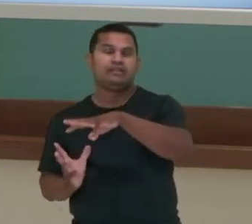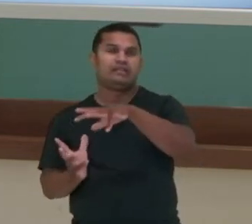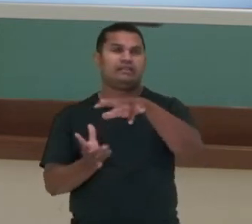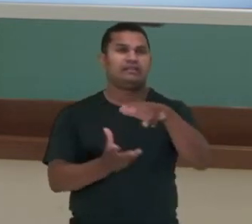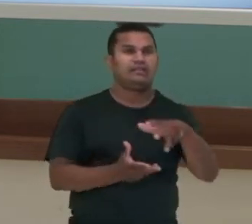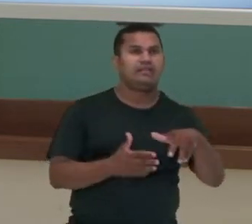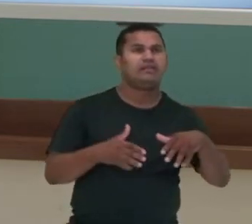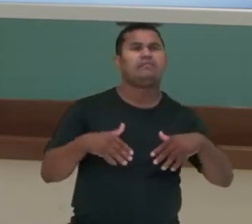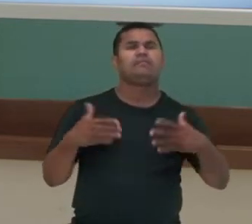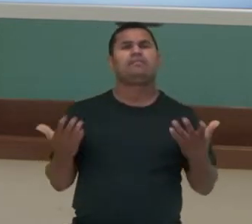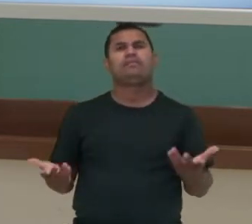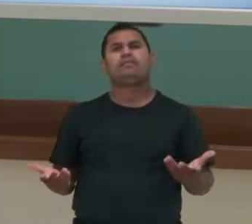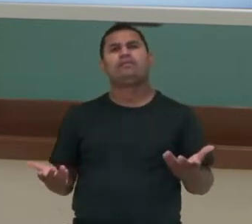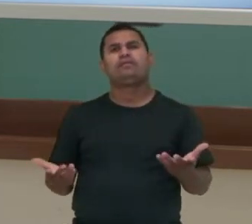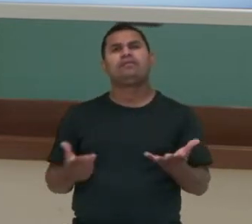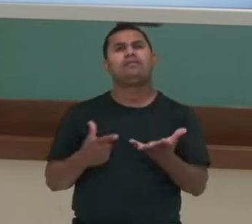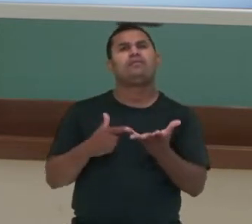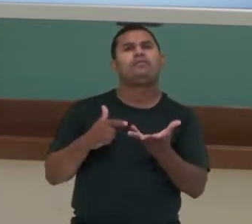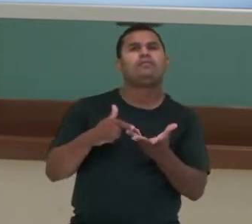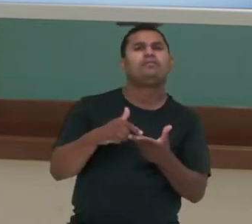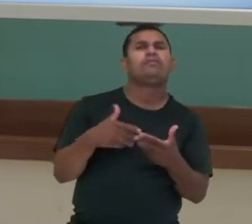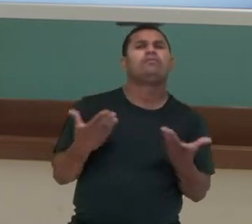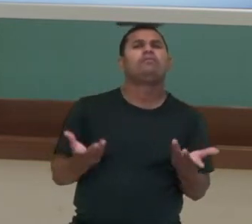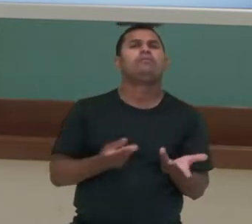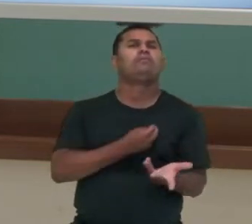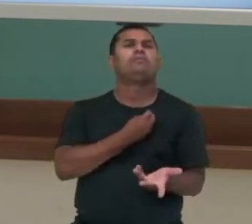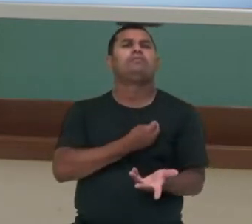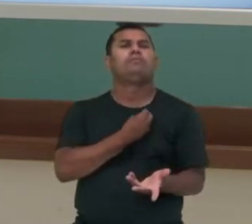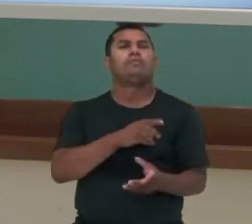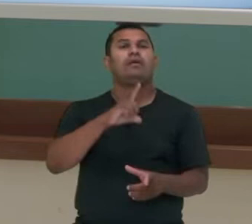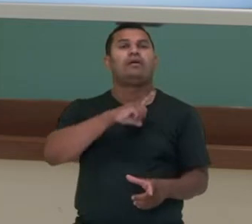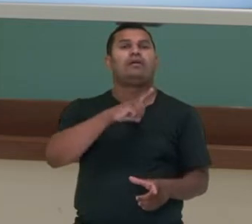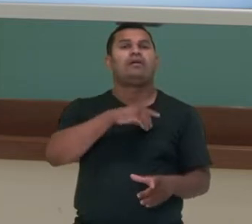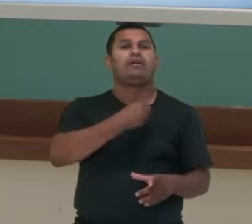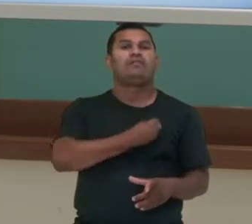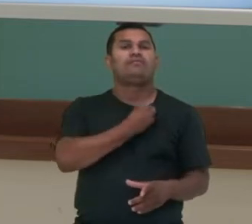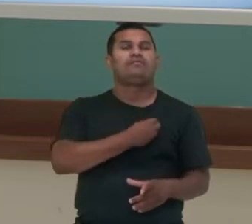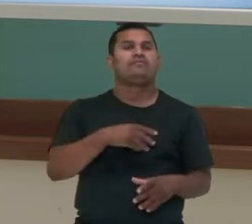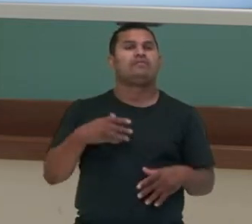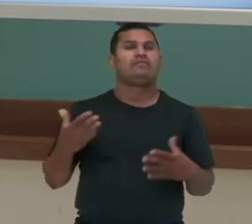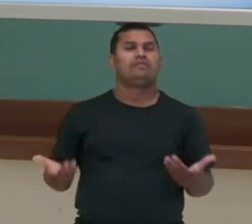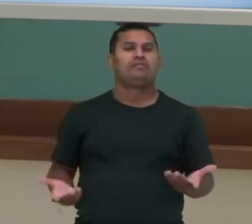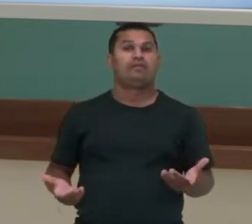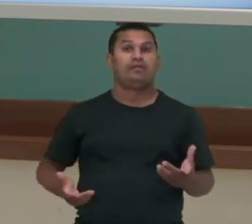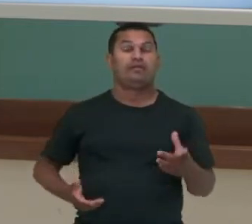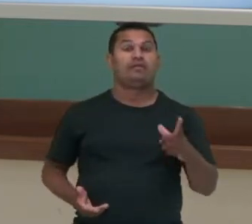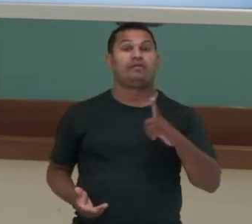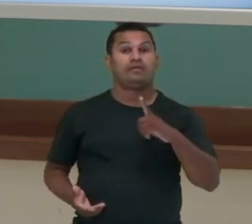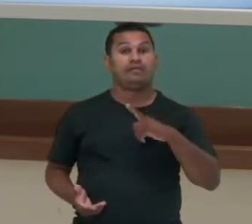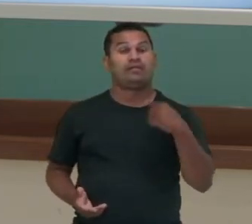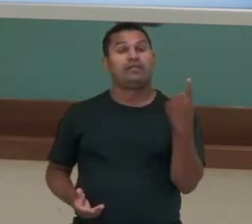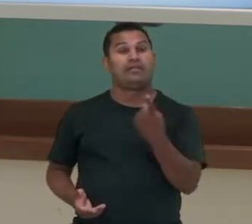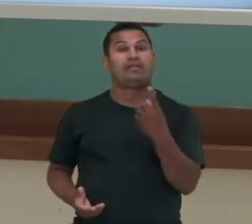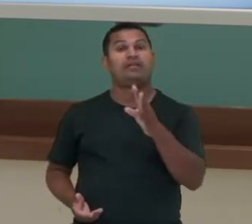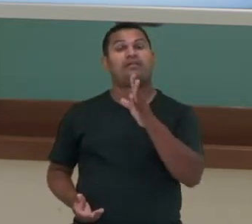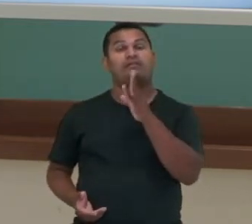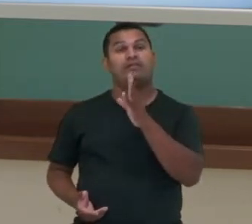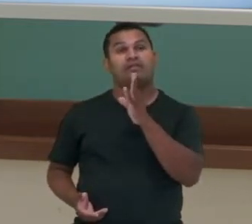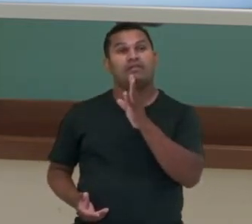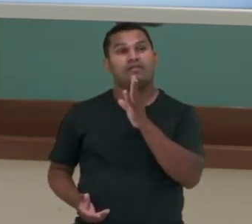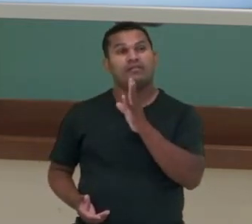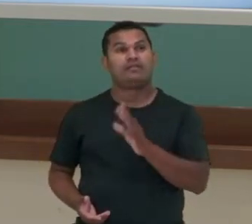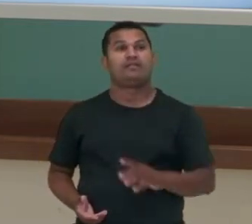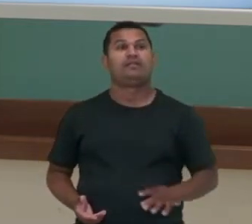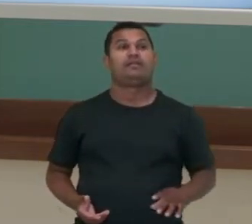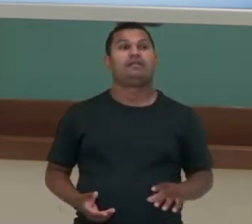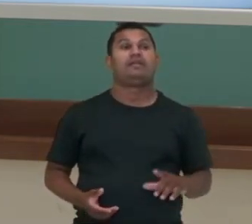mas quais seriam essas formas de vida presentes no nosso planeta, que fazem parte da biosfera? Nós podemos